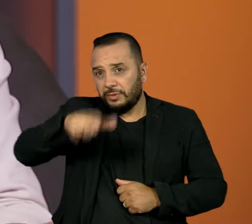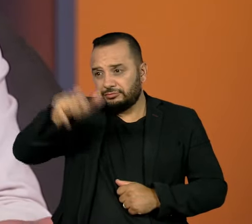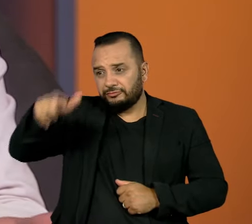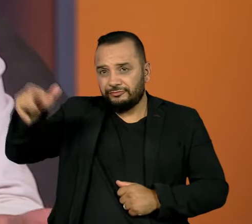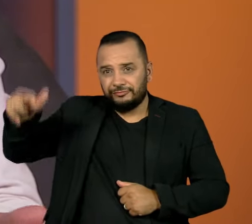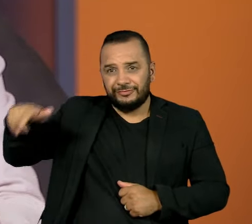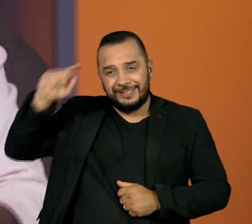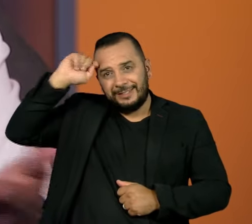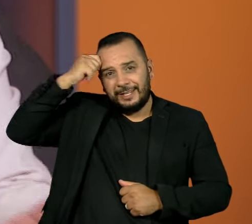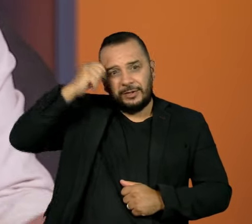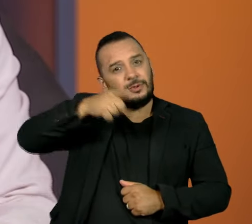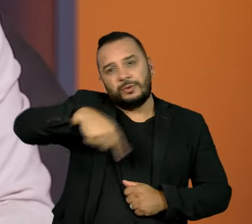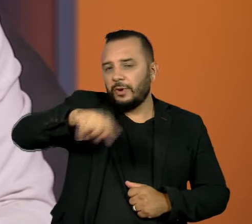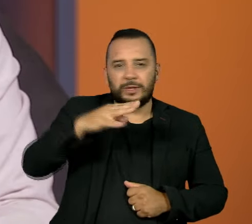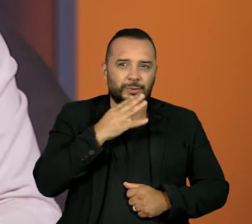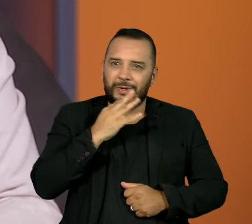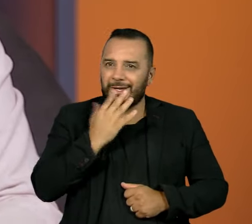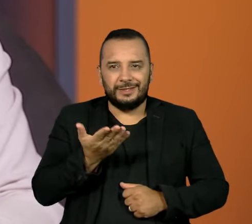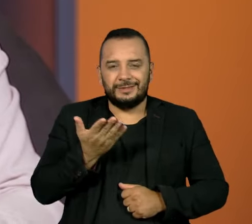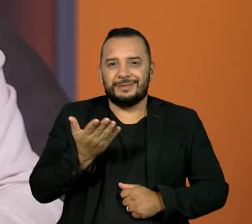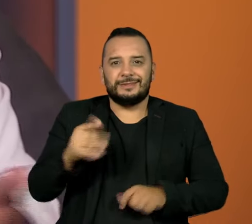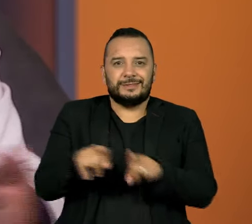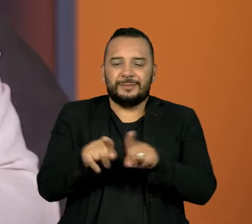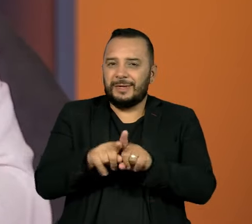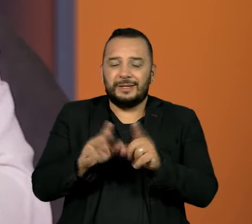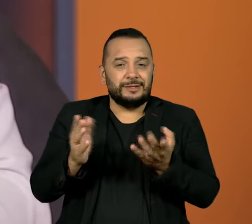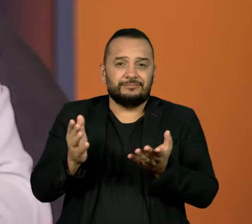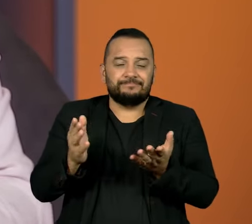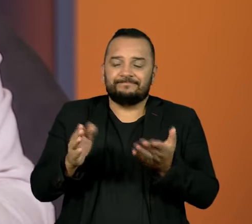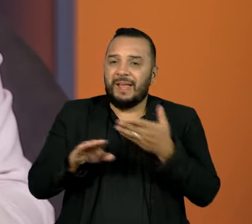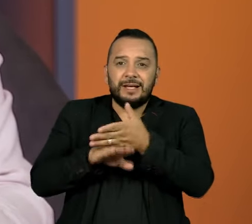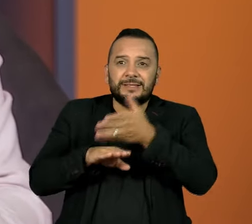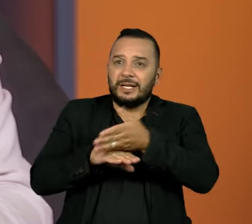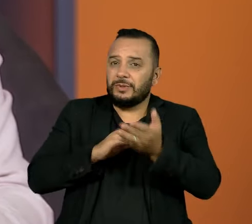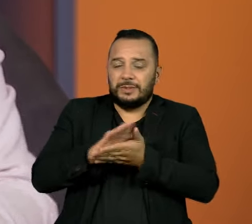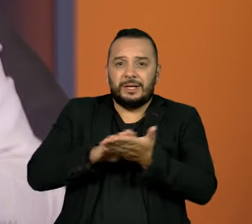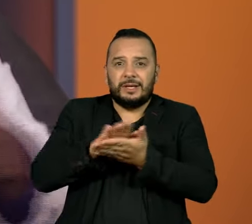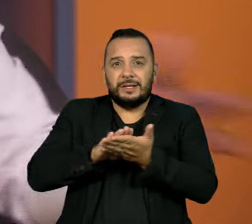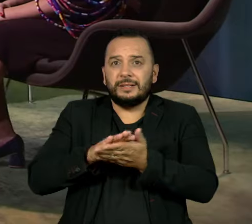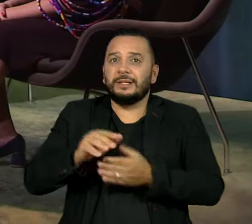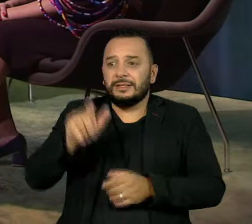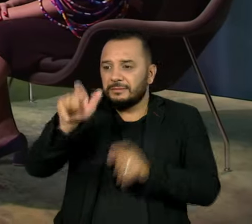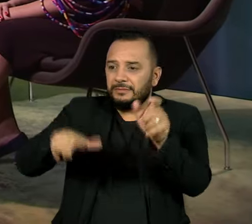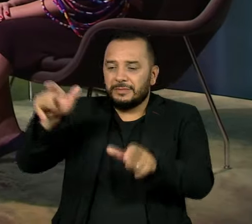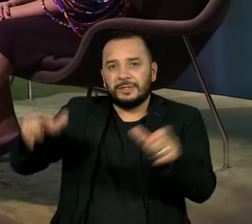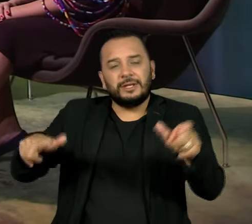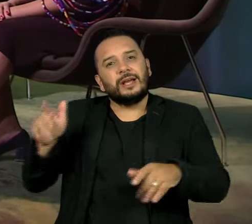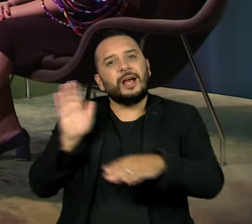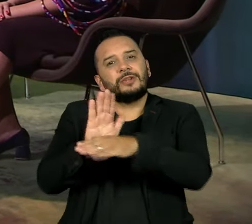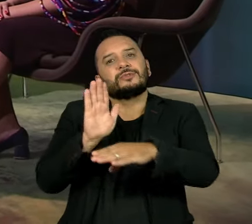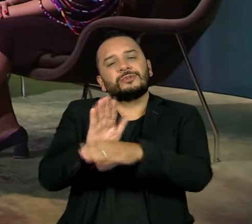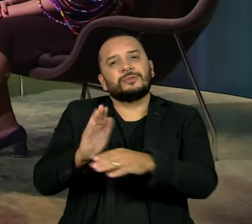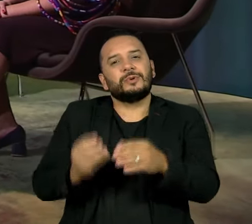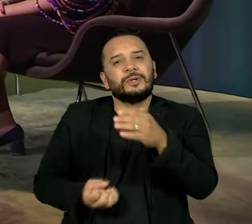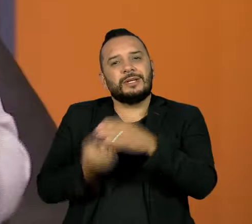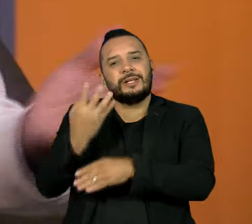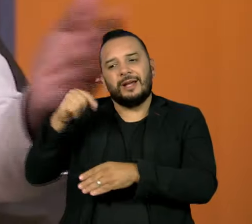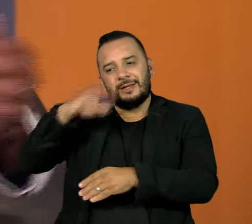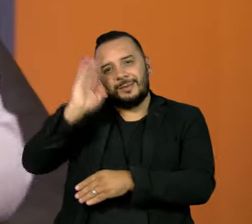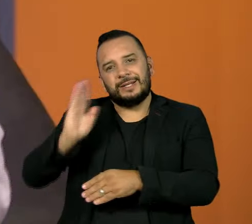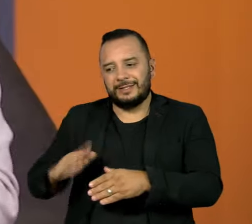gente conhece, que nem sempre a gente tem acesso e que ajudaram a construir, né, toda essa trajetória do nosso